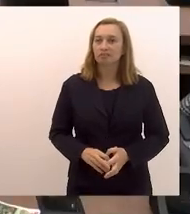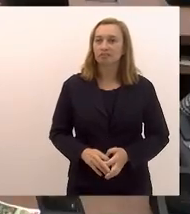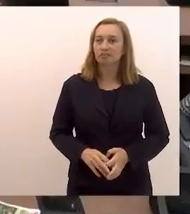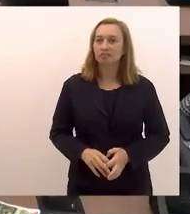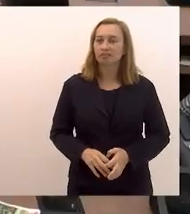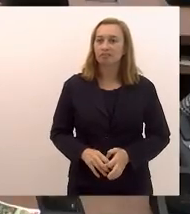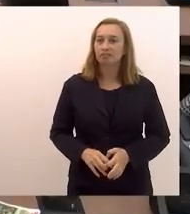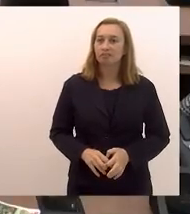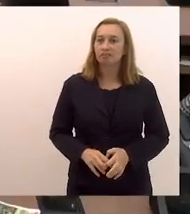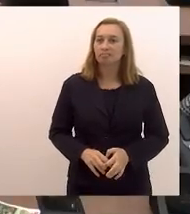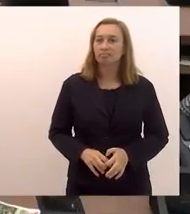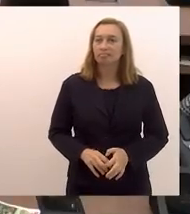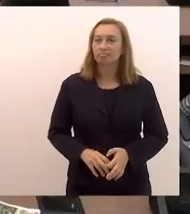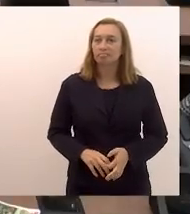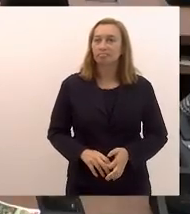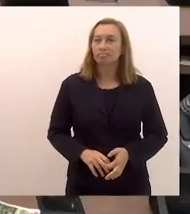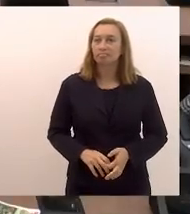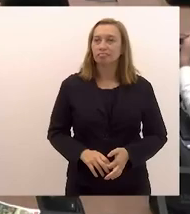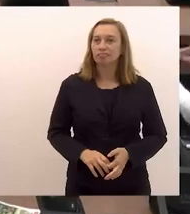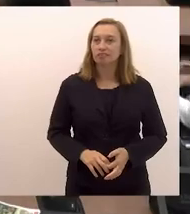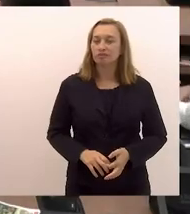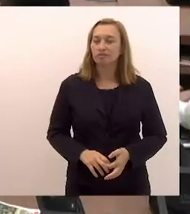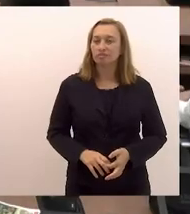e outra vez o